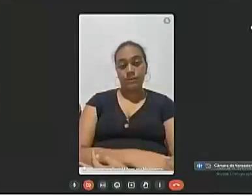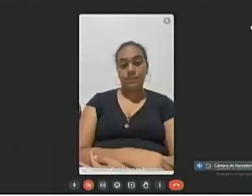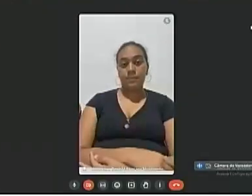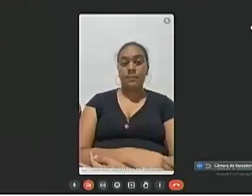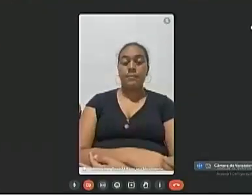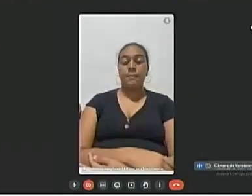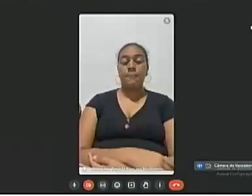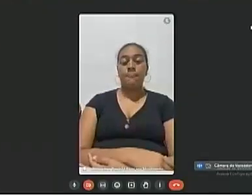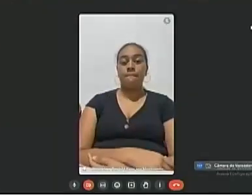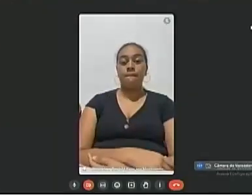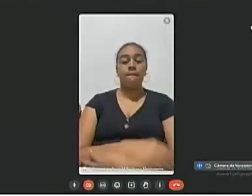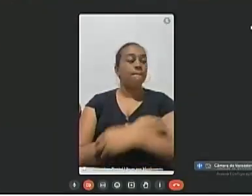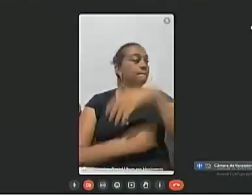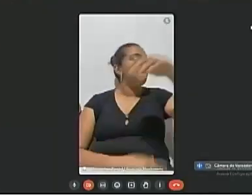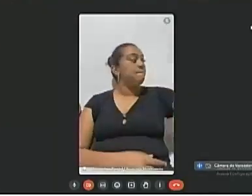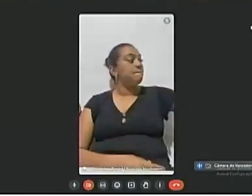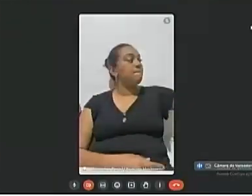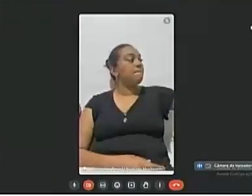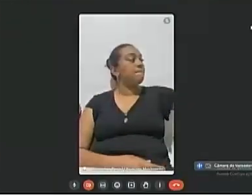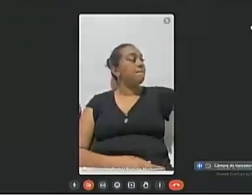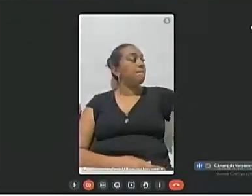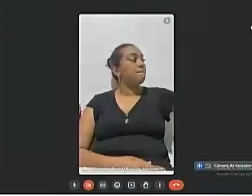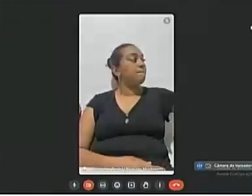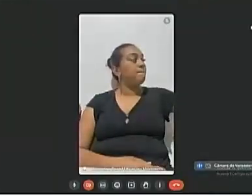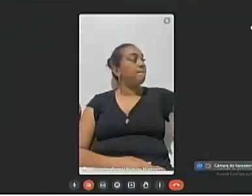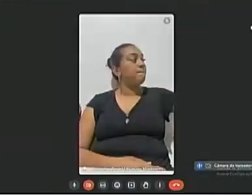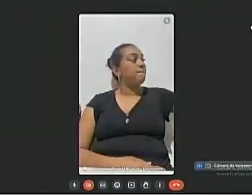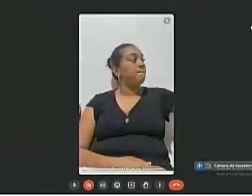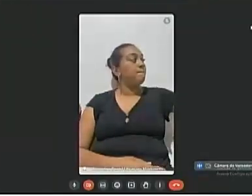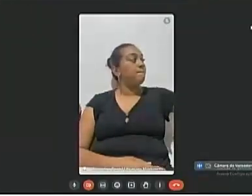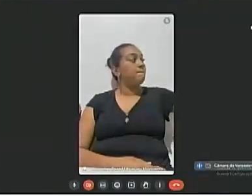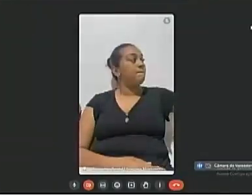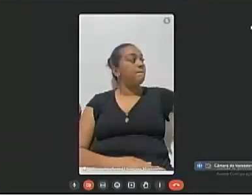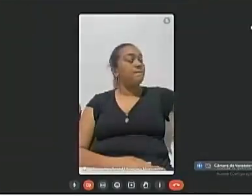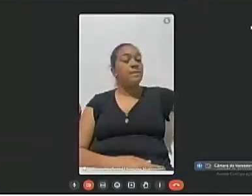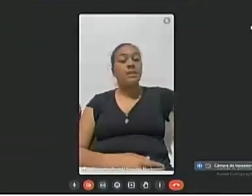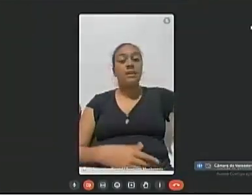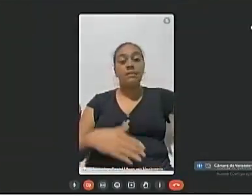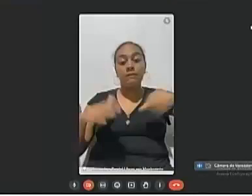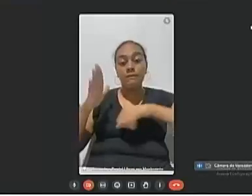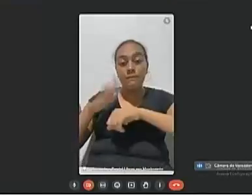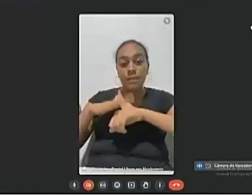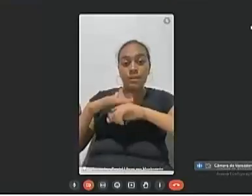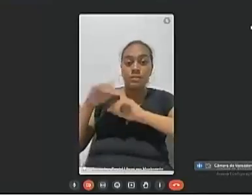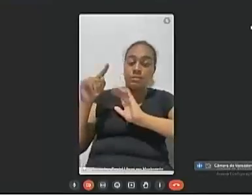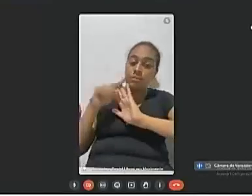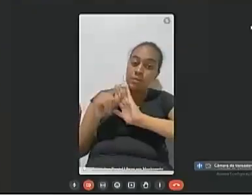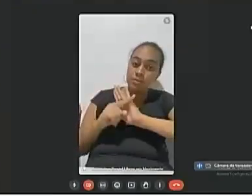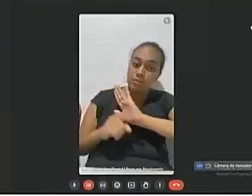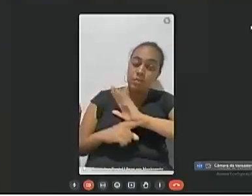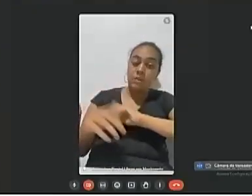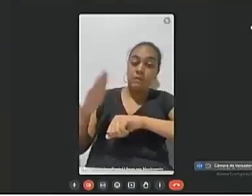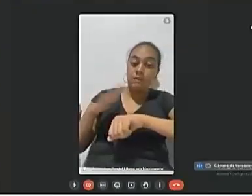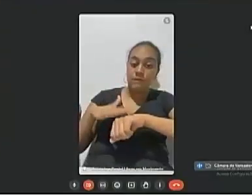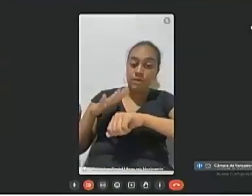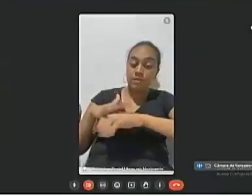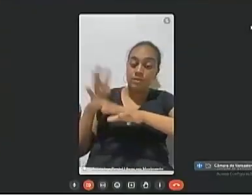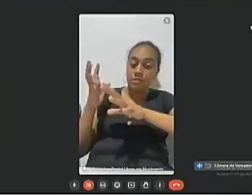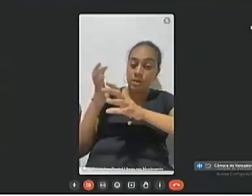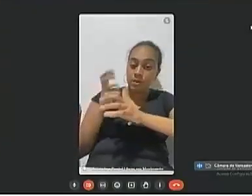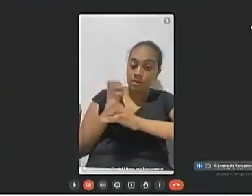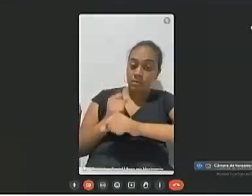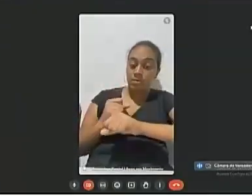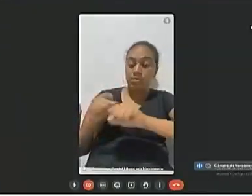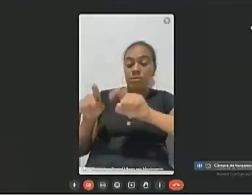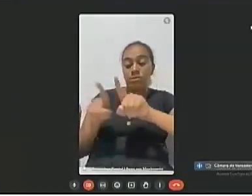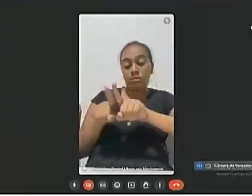fez esse planejamento dos canais paralelos aqui, tentando achar o melhor possível para a comunidade, nós fizemos uma conta teórica. Se a gente, só para